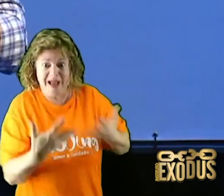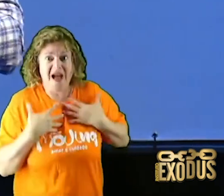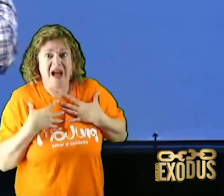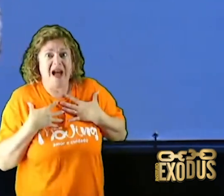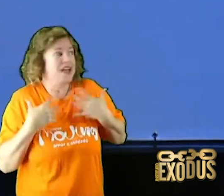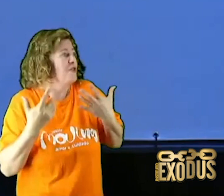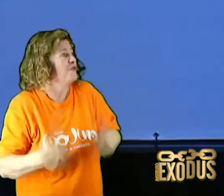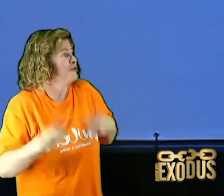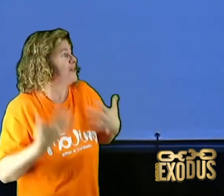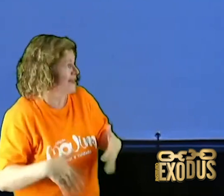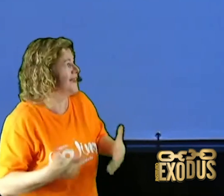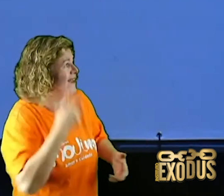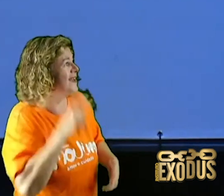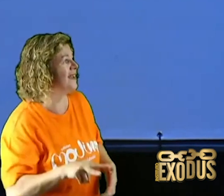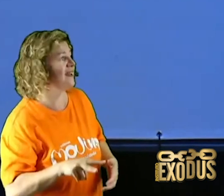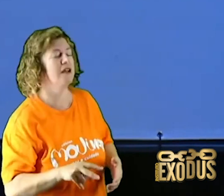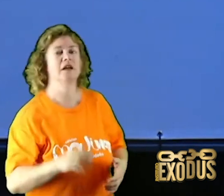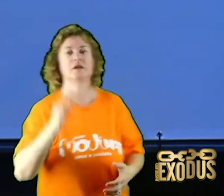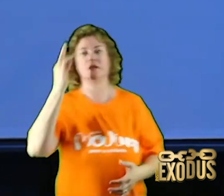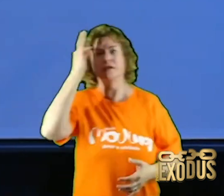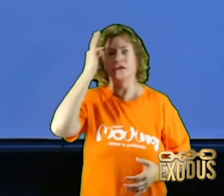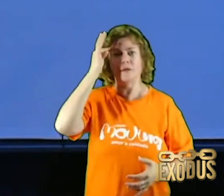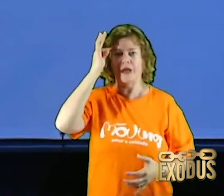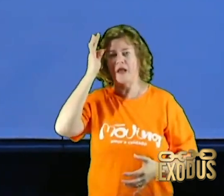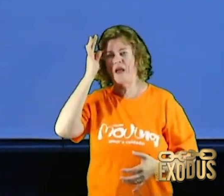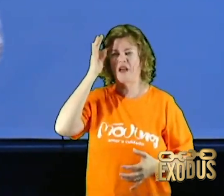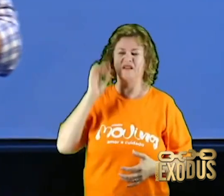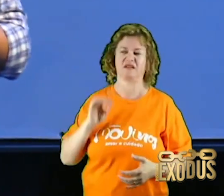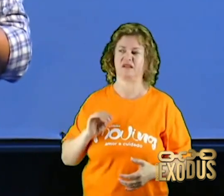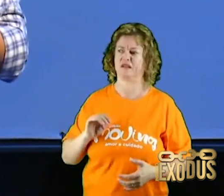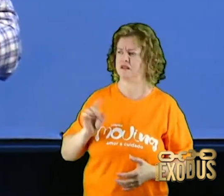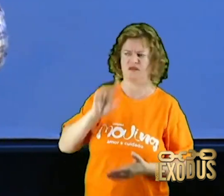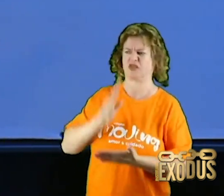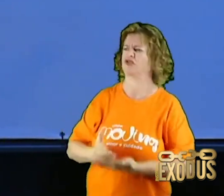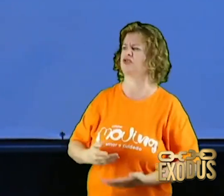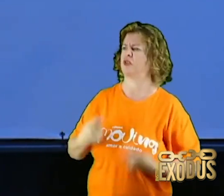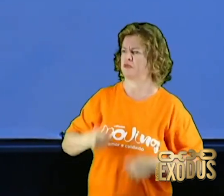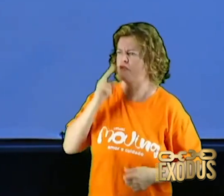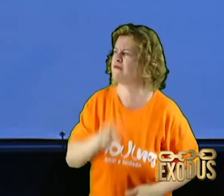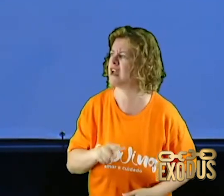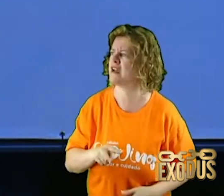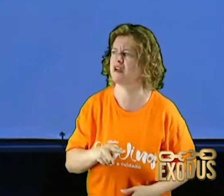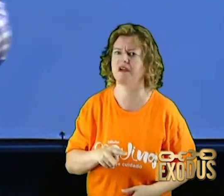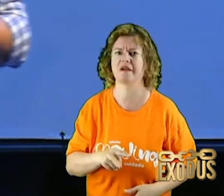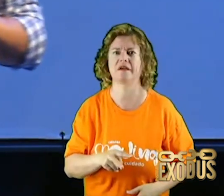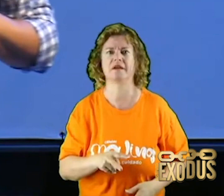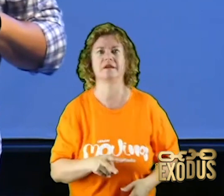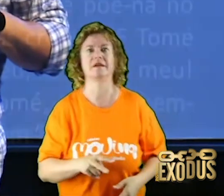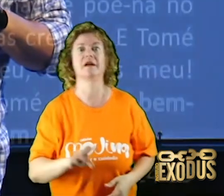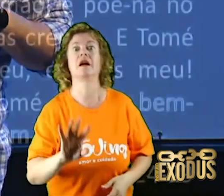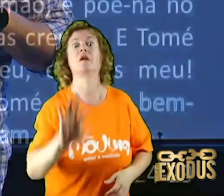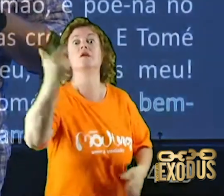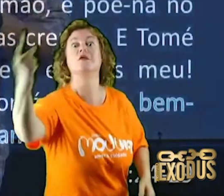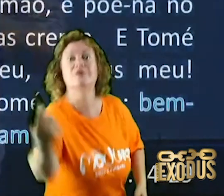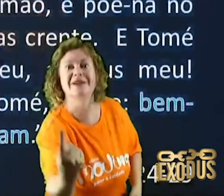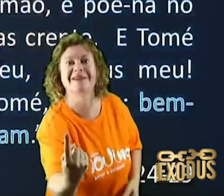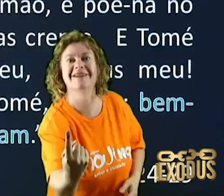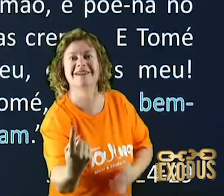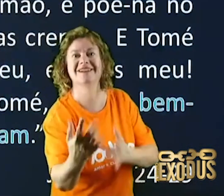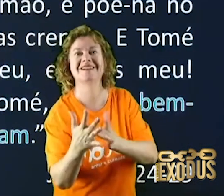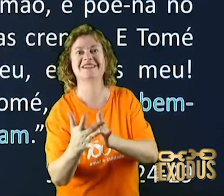Aí Tomé falou: não, não acredito. Mas aí Jesus aparece imediatamente, diz assim: chegou